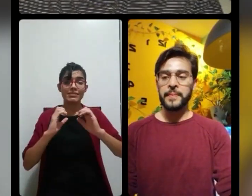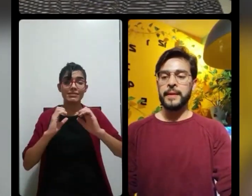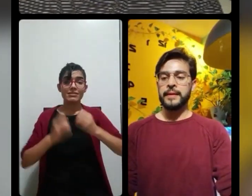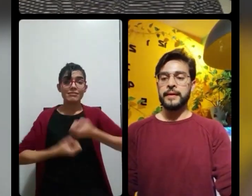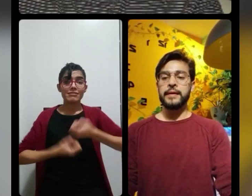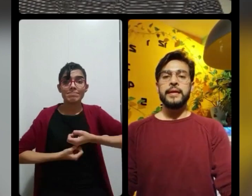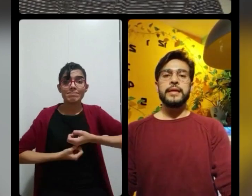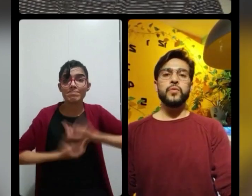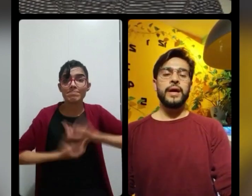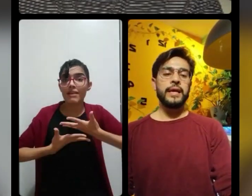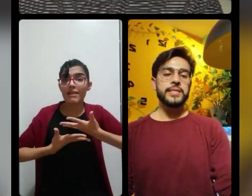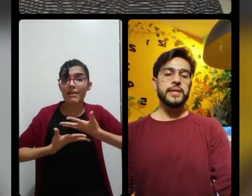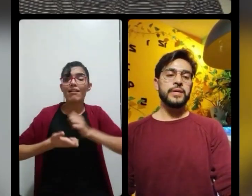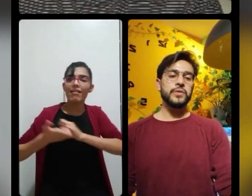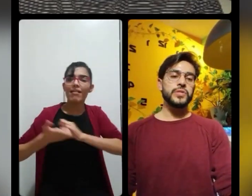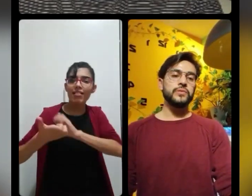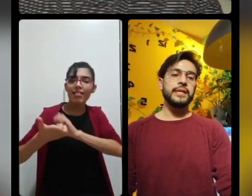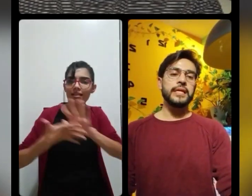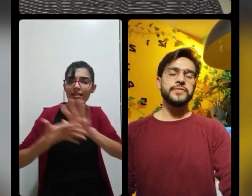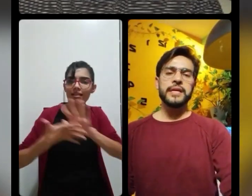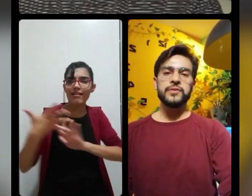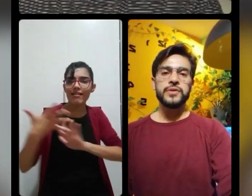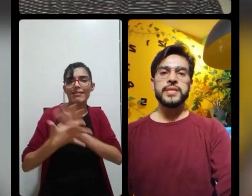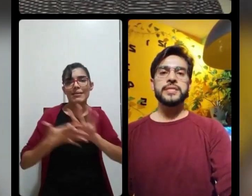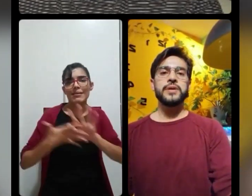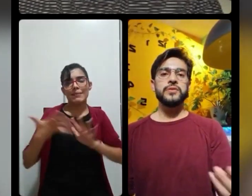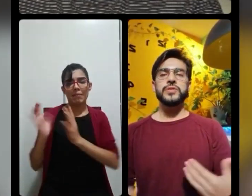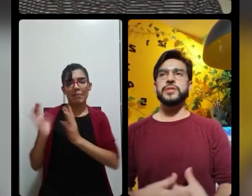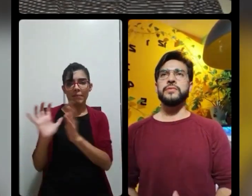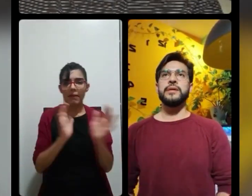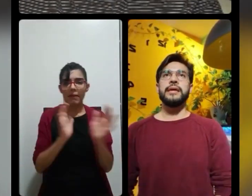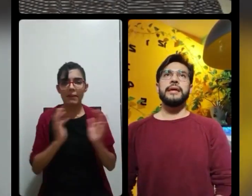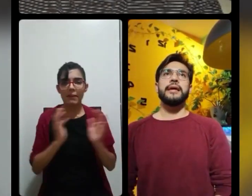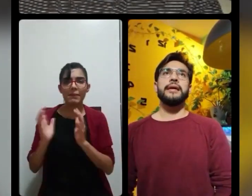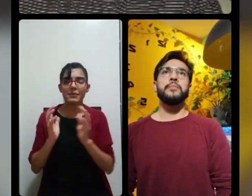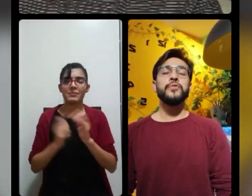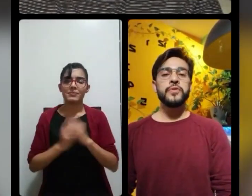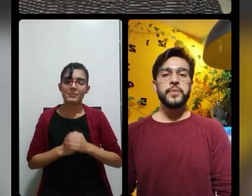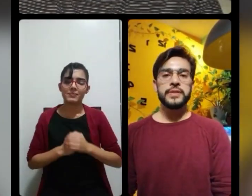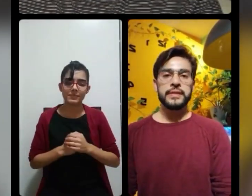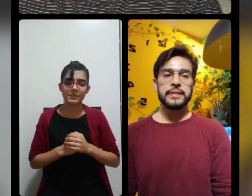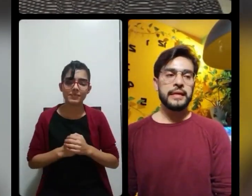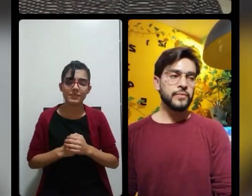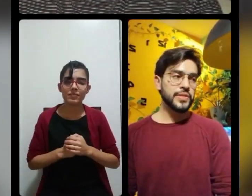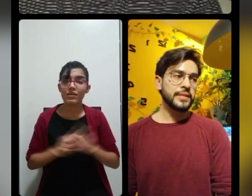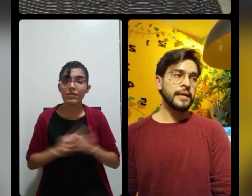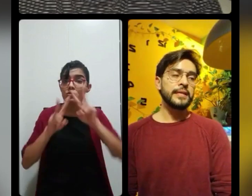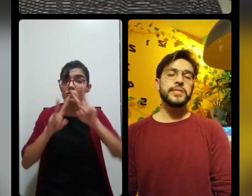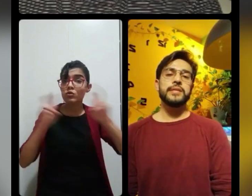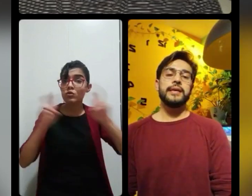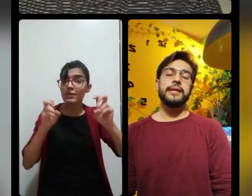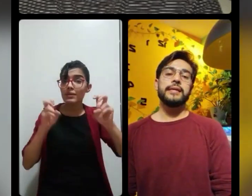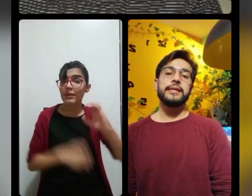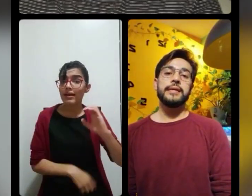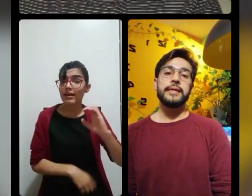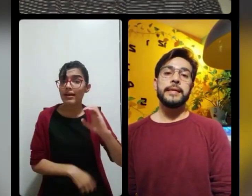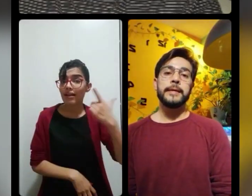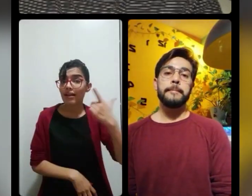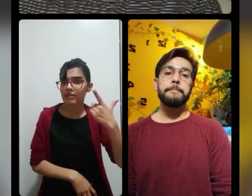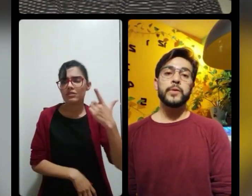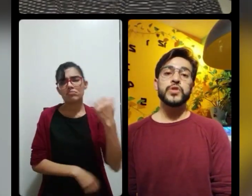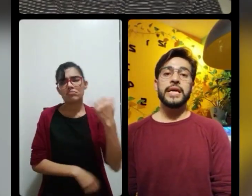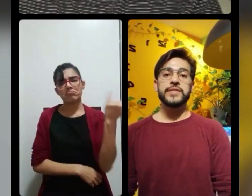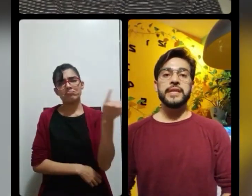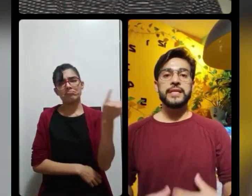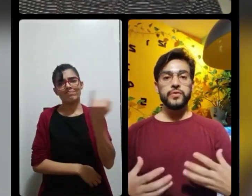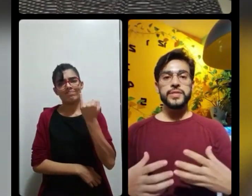compreensão, né? E com relação à noção de classificadores, essa é uma noção muito importante na língua de sinais,